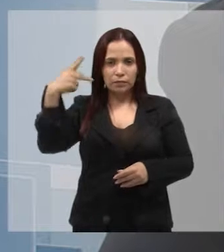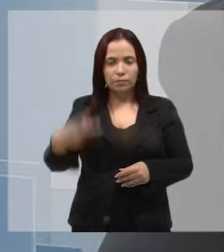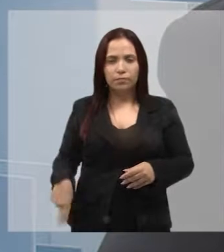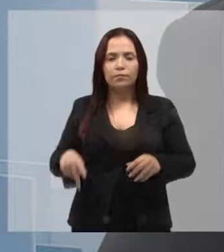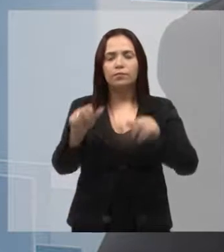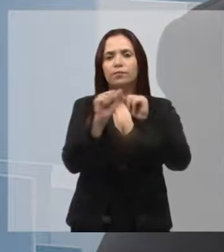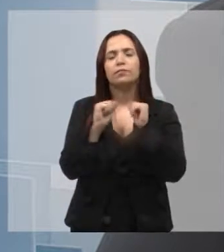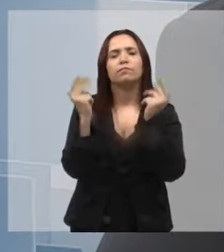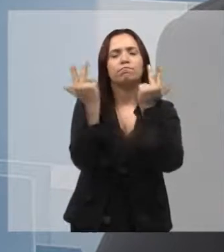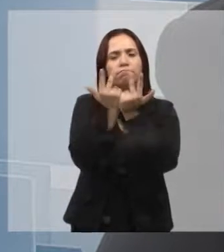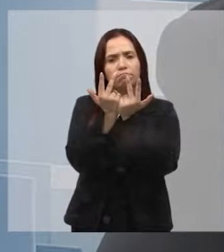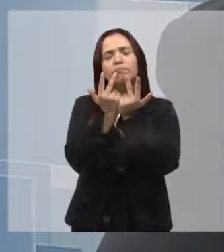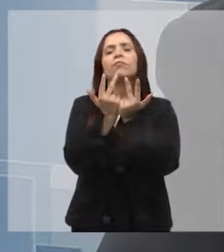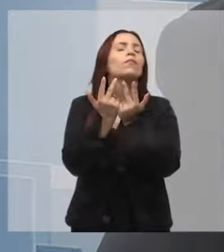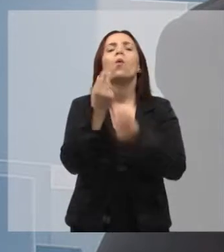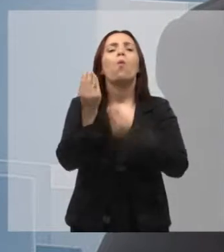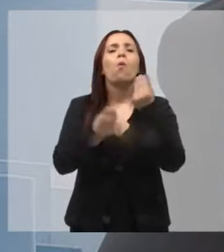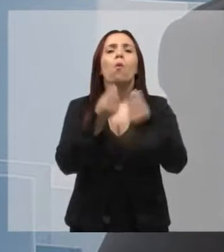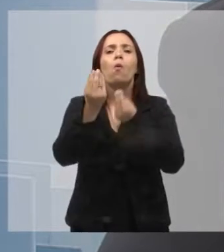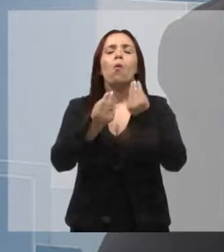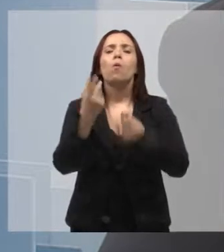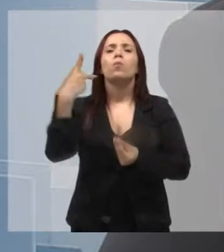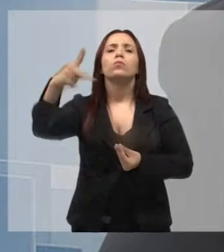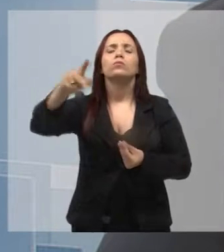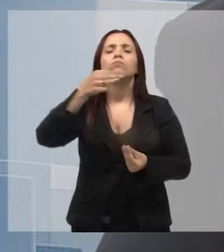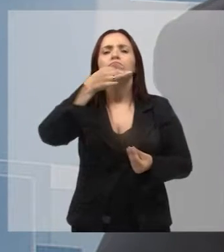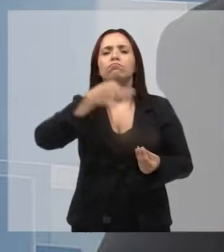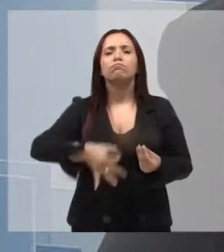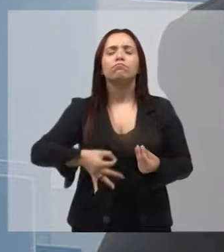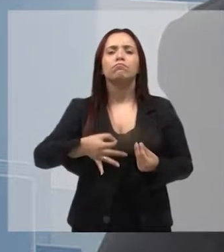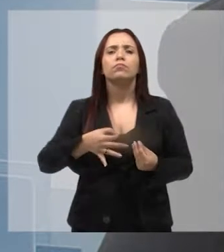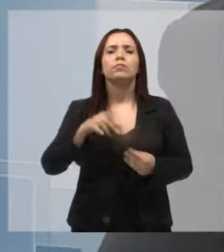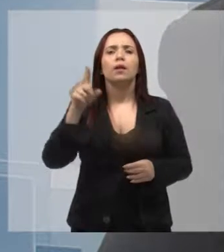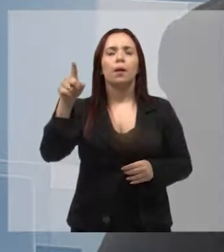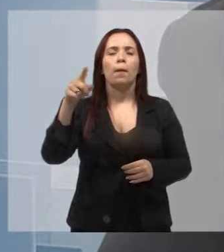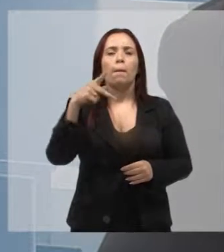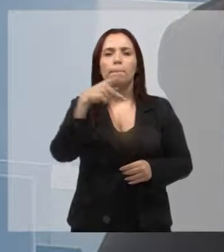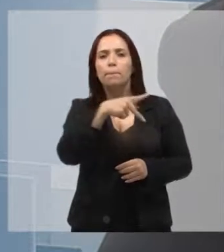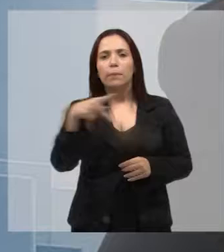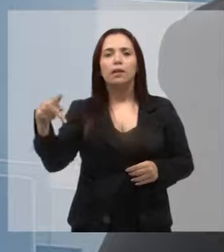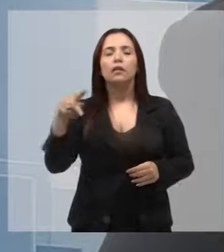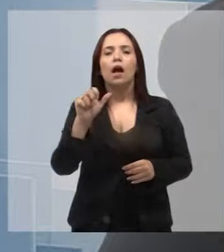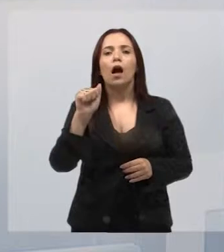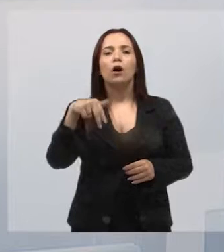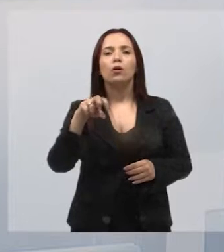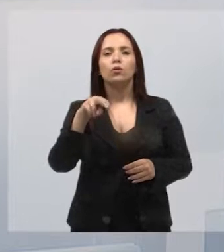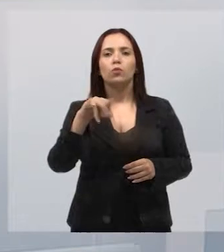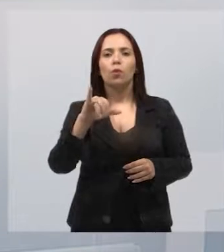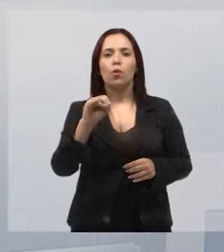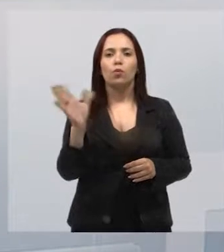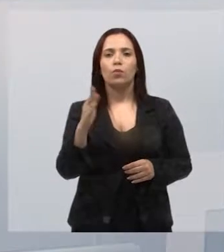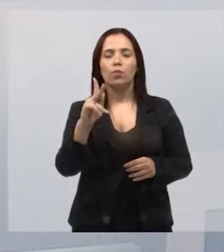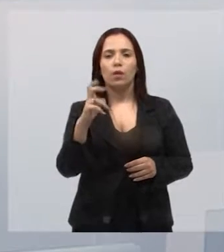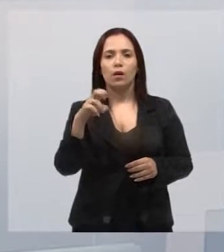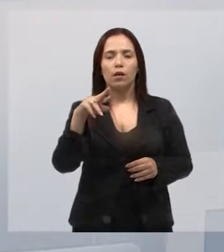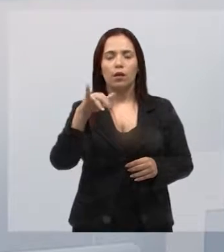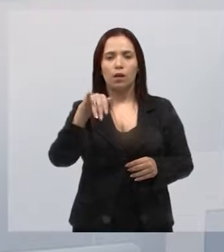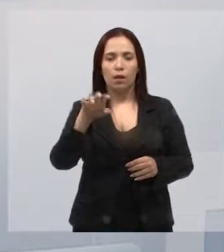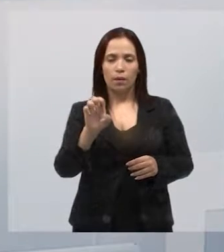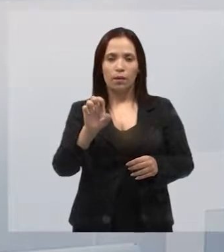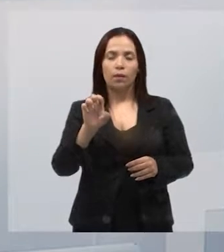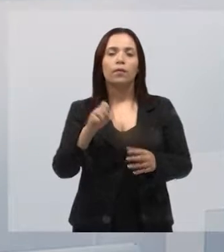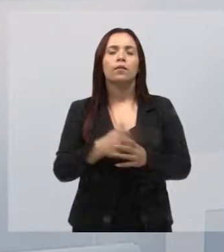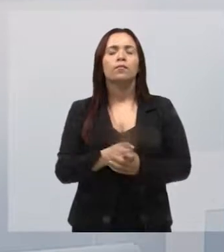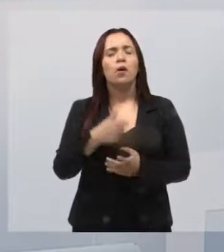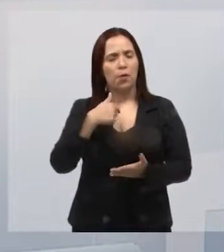tomou uma atitude lá. Como é que a expectativa desse mandato do presidente Antônio Henrique? Antônio Henrique, eu acredito